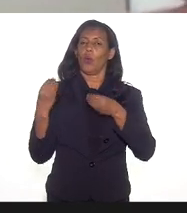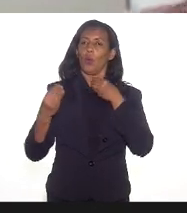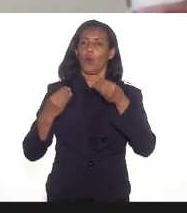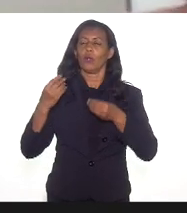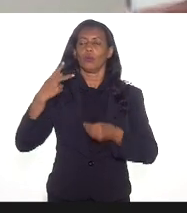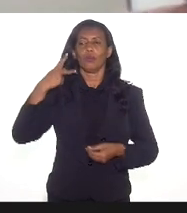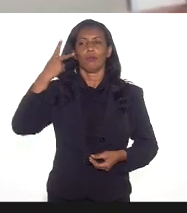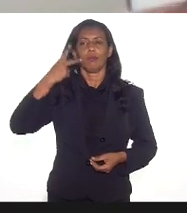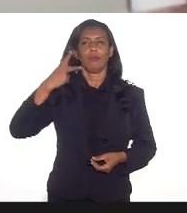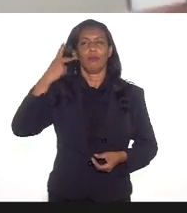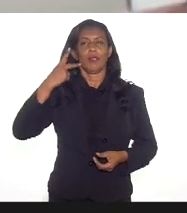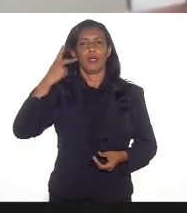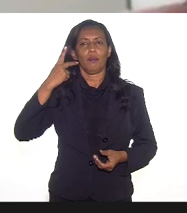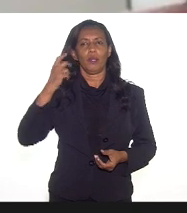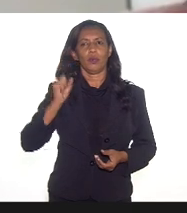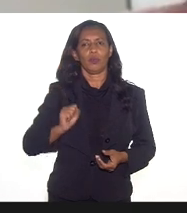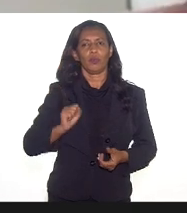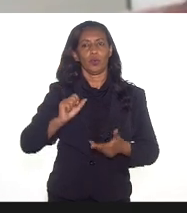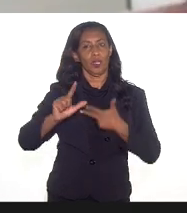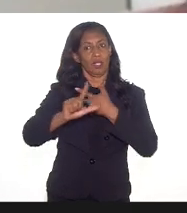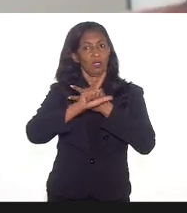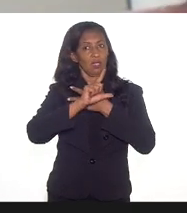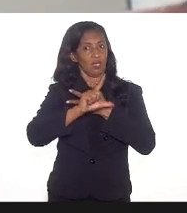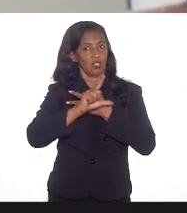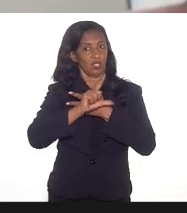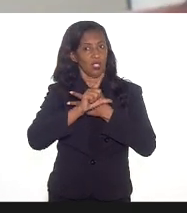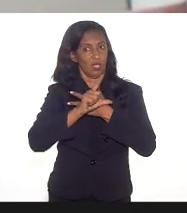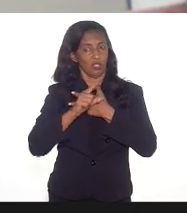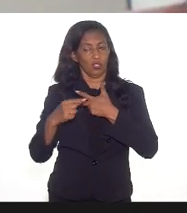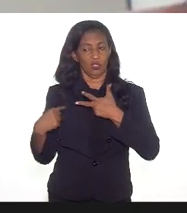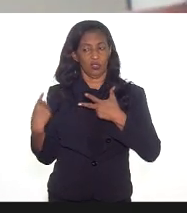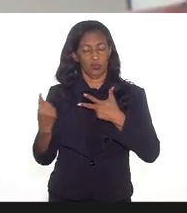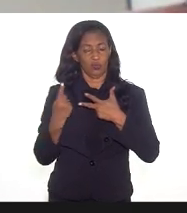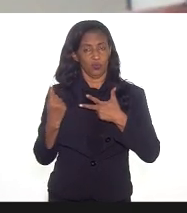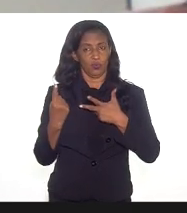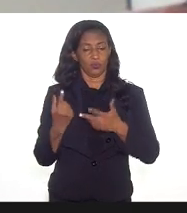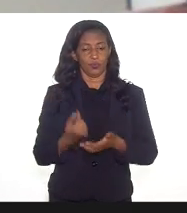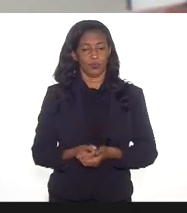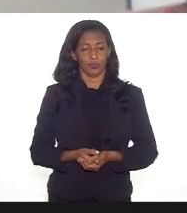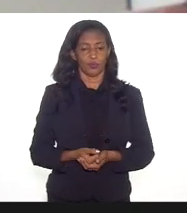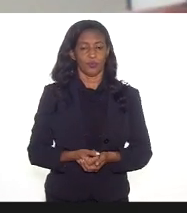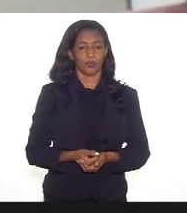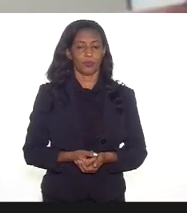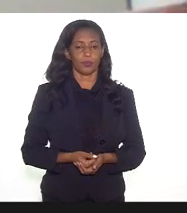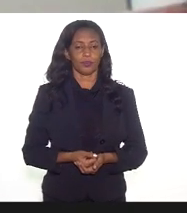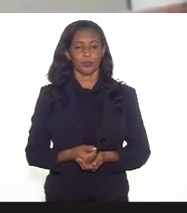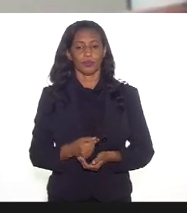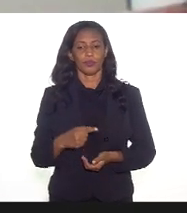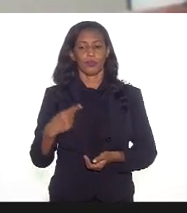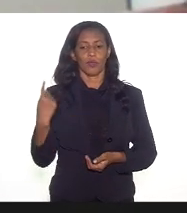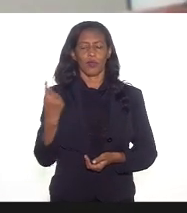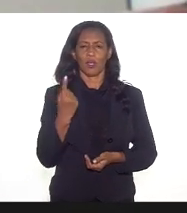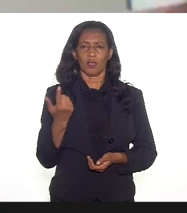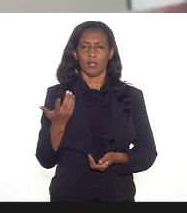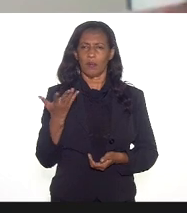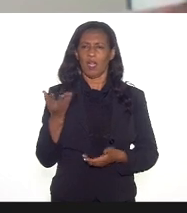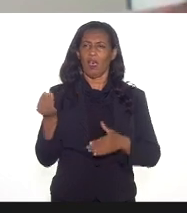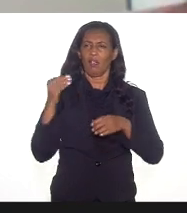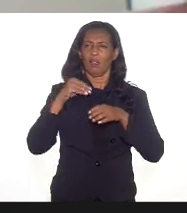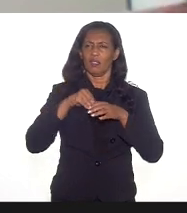que as respostas dadas até agora foram insuficientes. Né? Elenco aqui a questão da inclusão